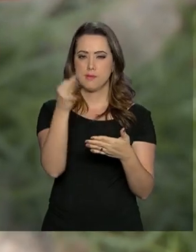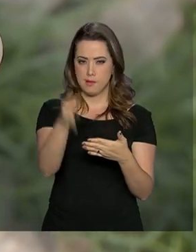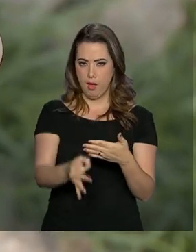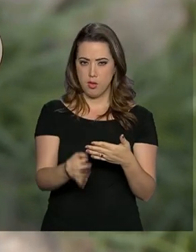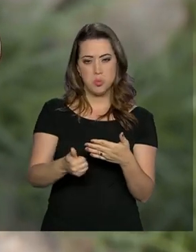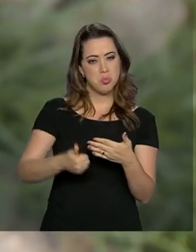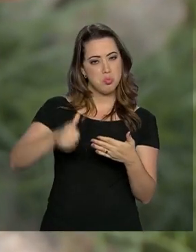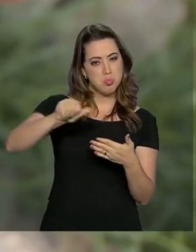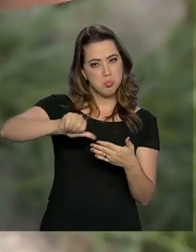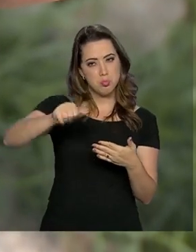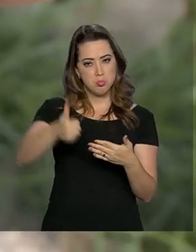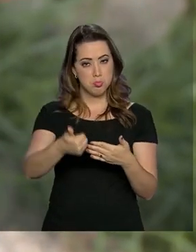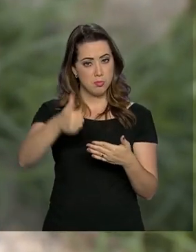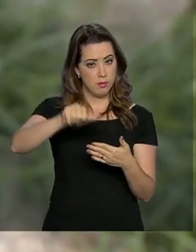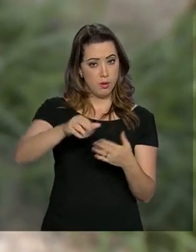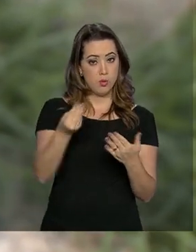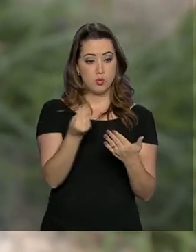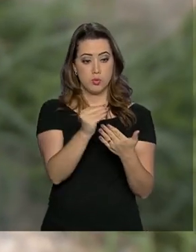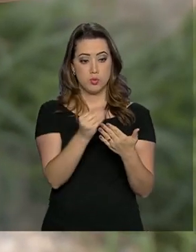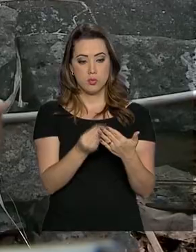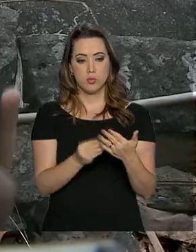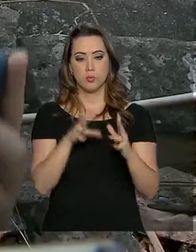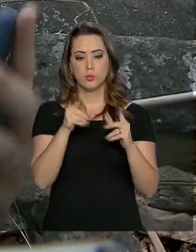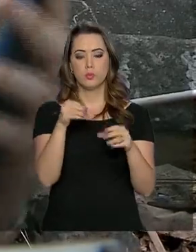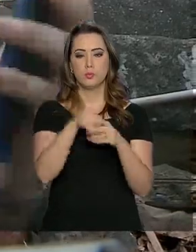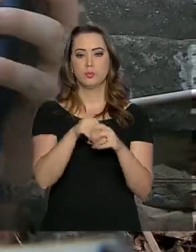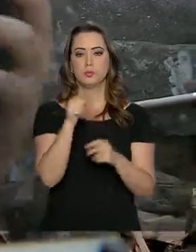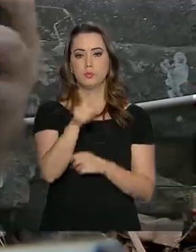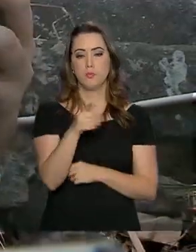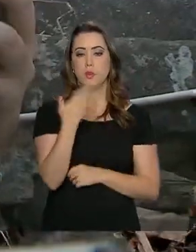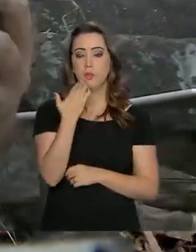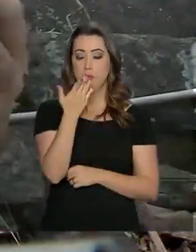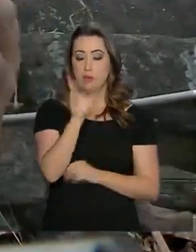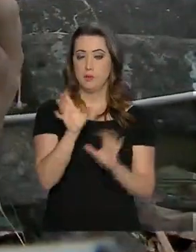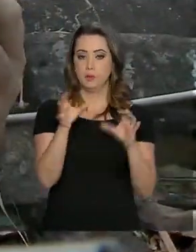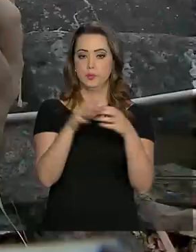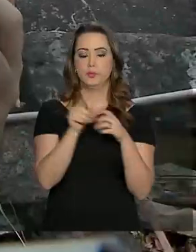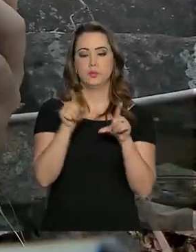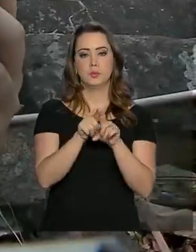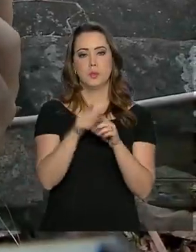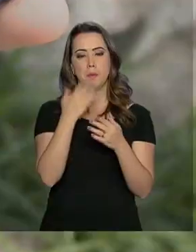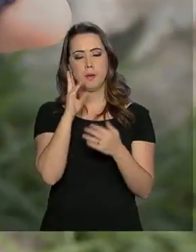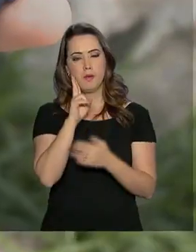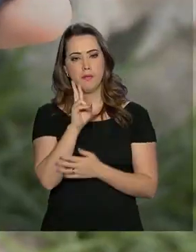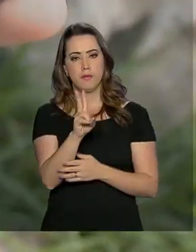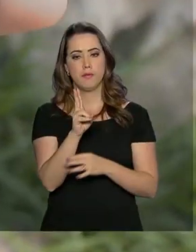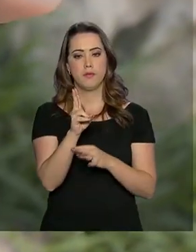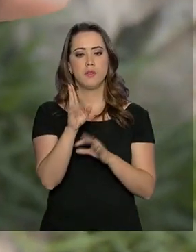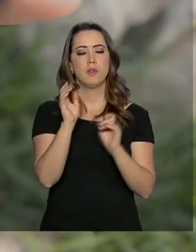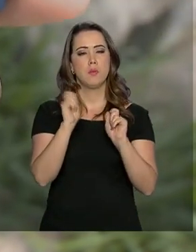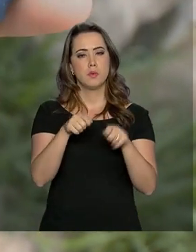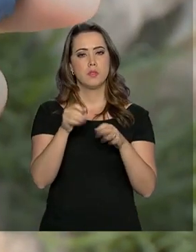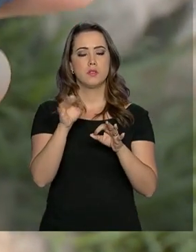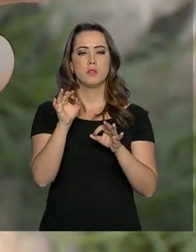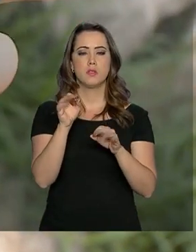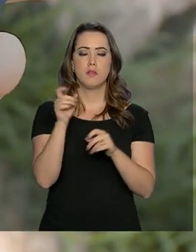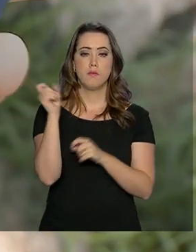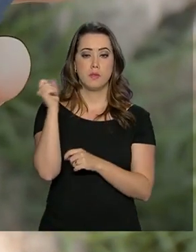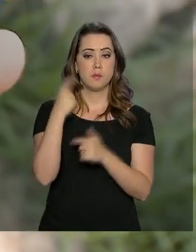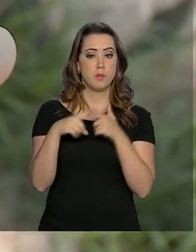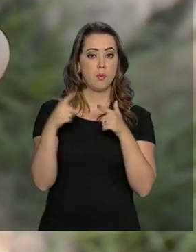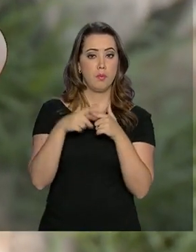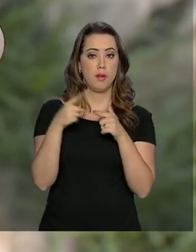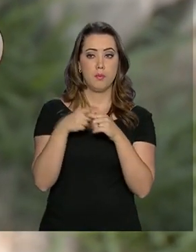são armazenados os questionários digitais. Geógrafos do Instituto também analisam possíveis dificuldades de acesso